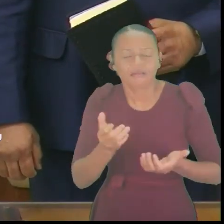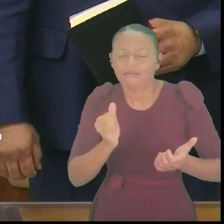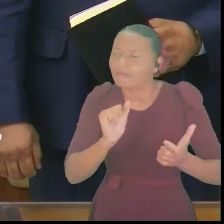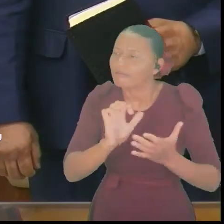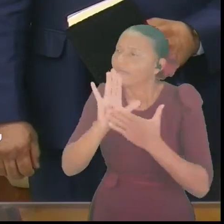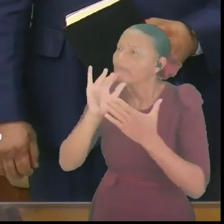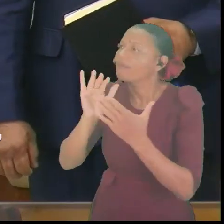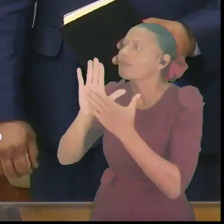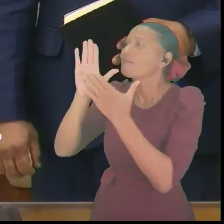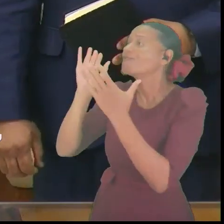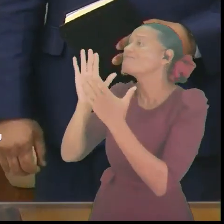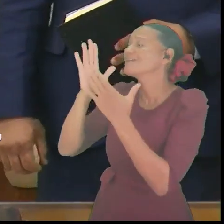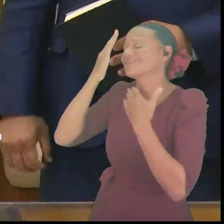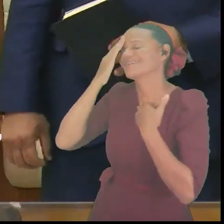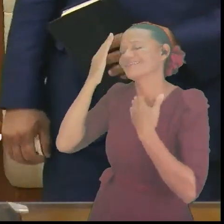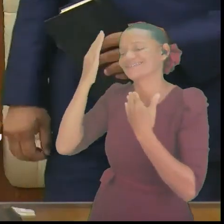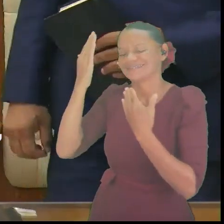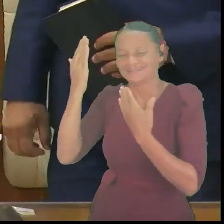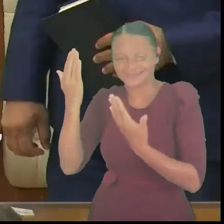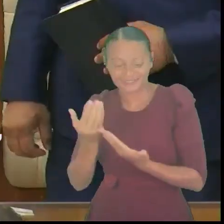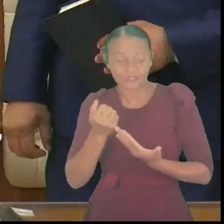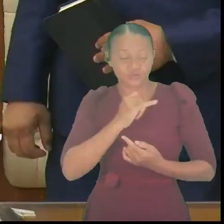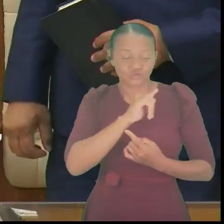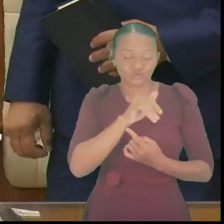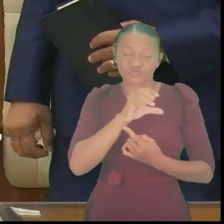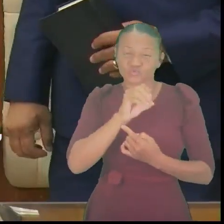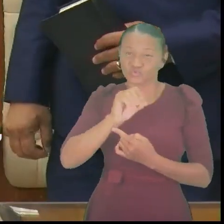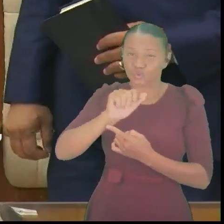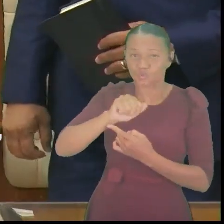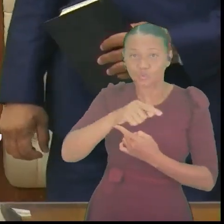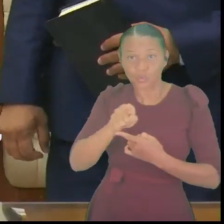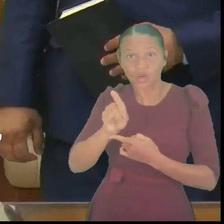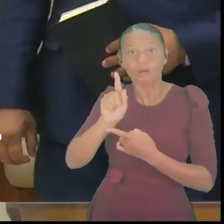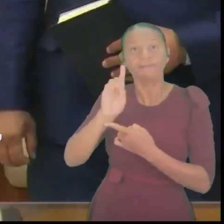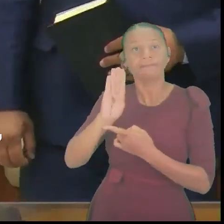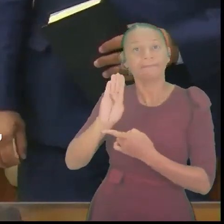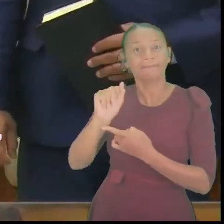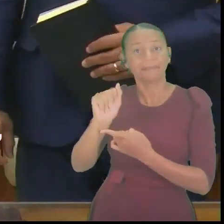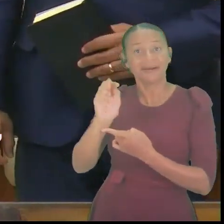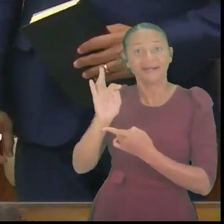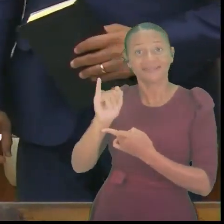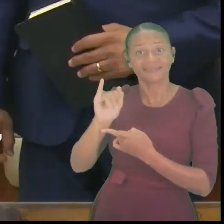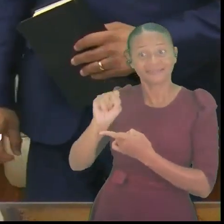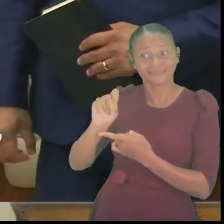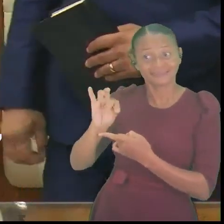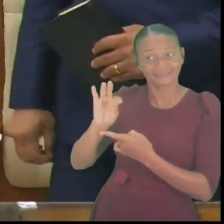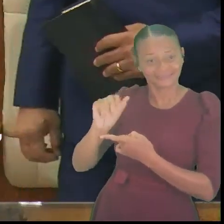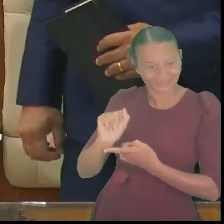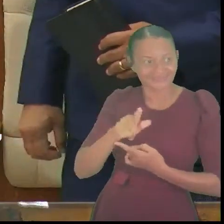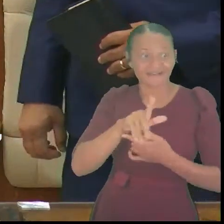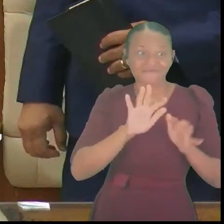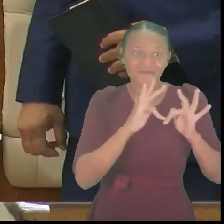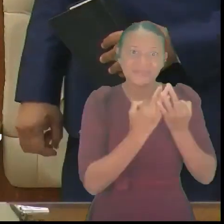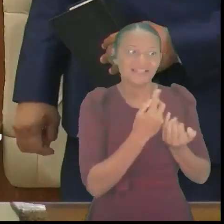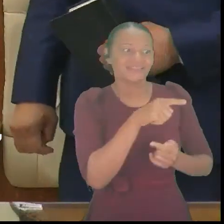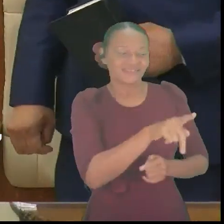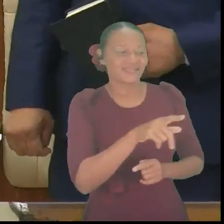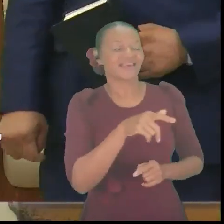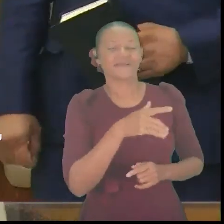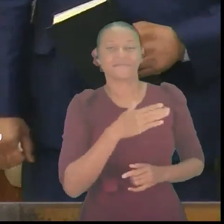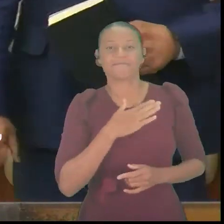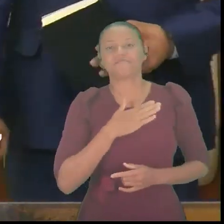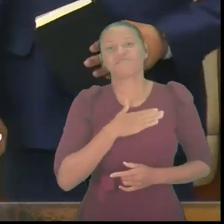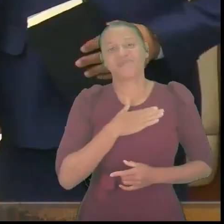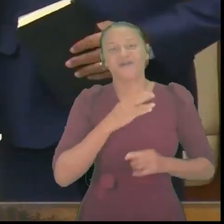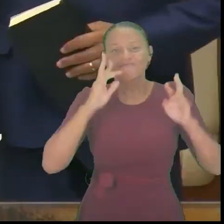irmão João Batista, conhecido de longas datas. Tive a oportunidade de ser pastor de parte da sua família por alguns anos, sempre